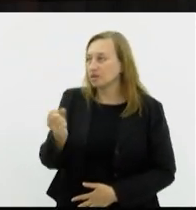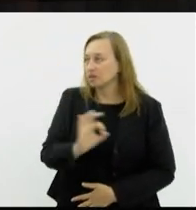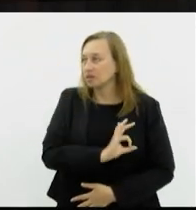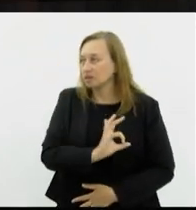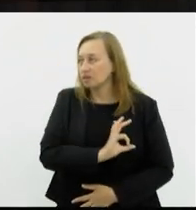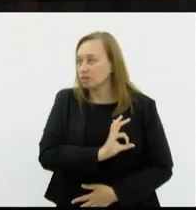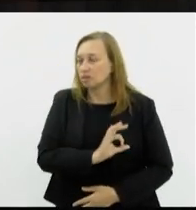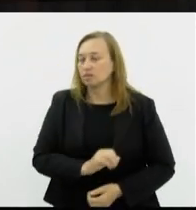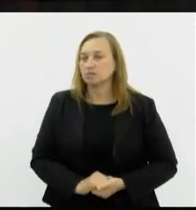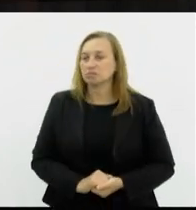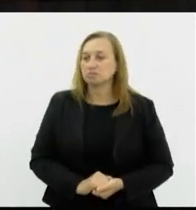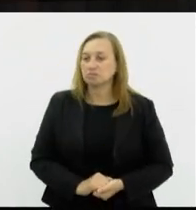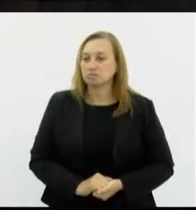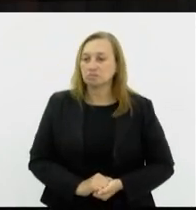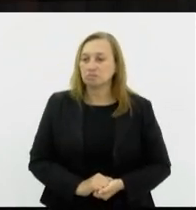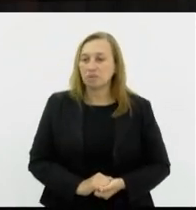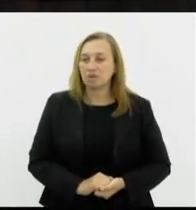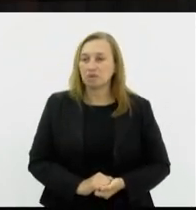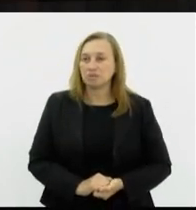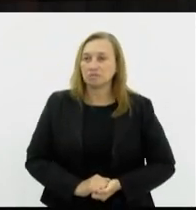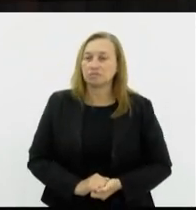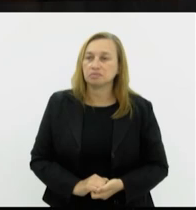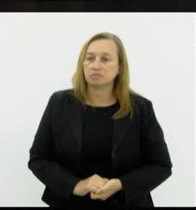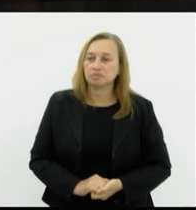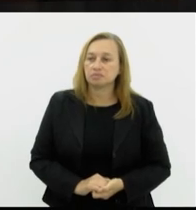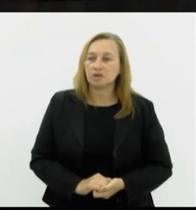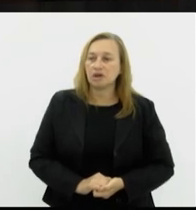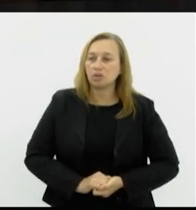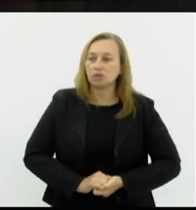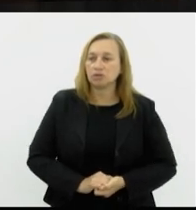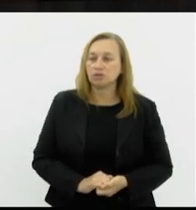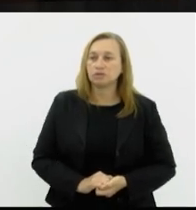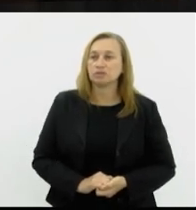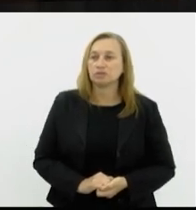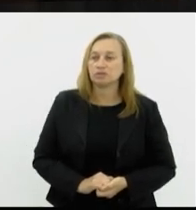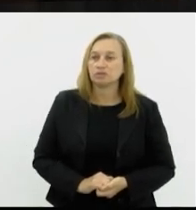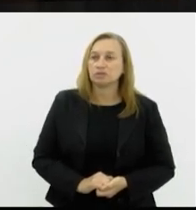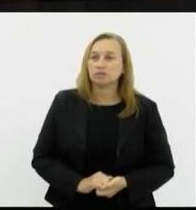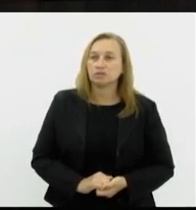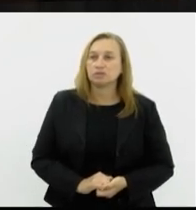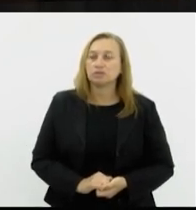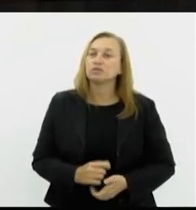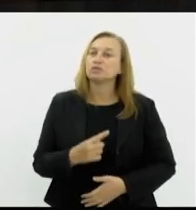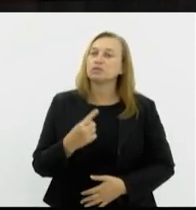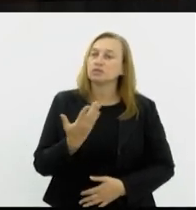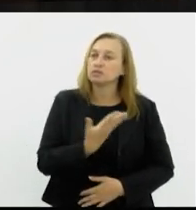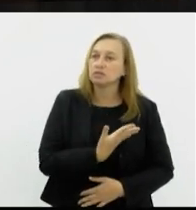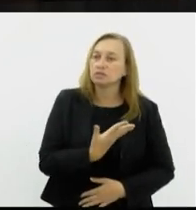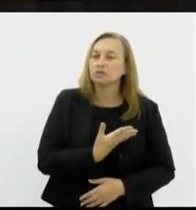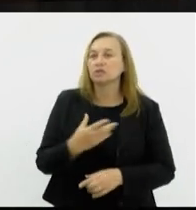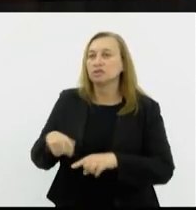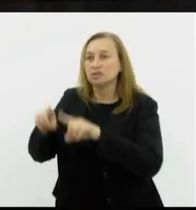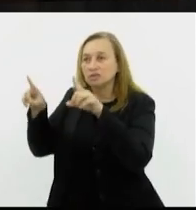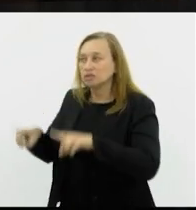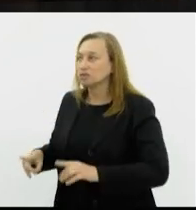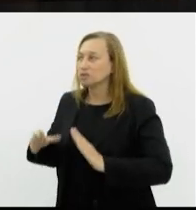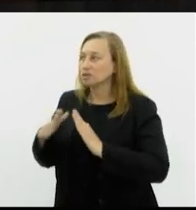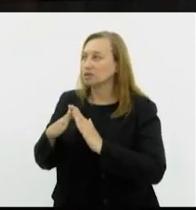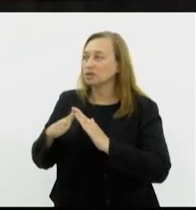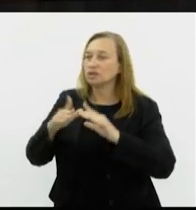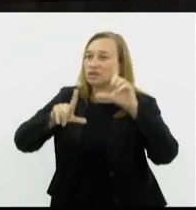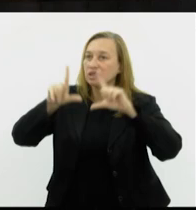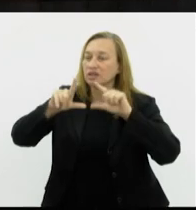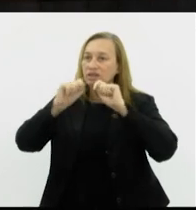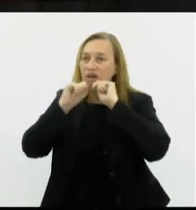ora preside esse expediente final, aos nossos queridos servidores da casa, TV